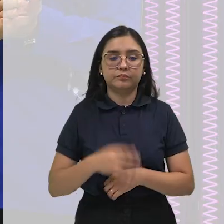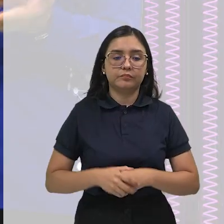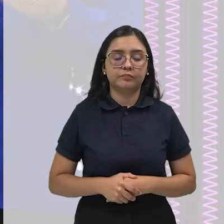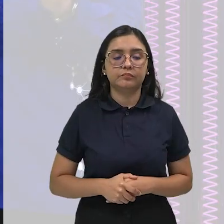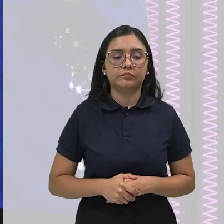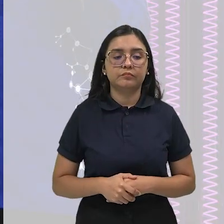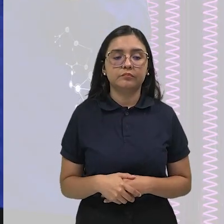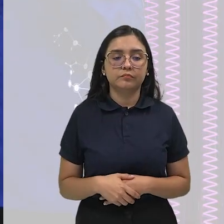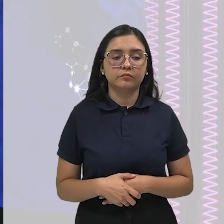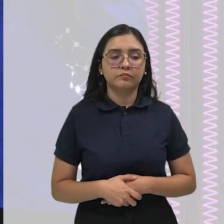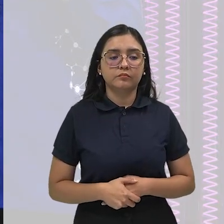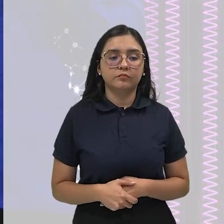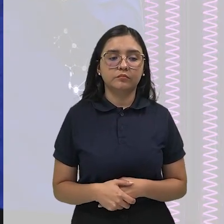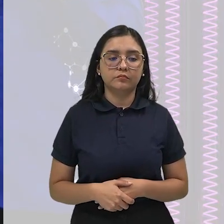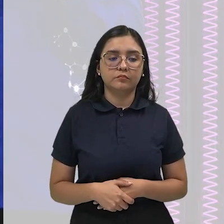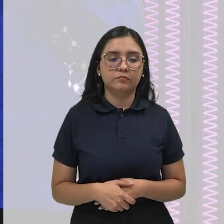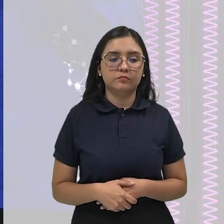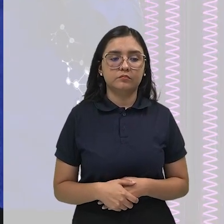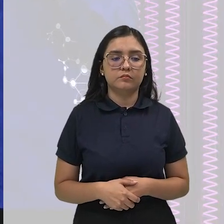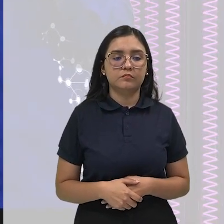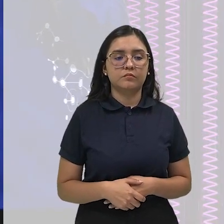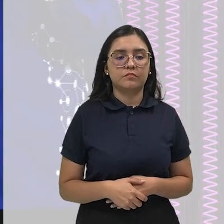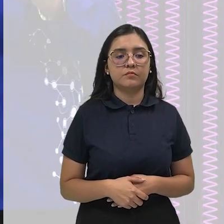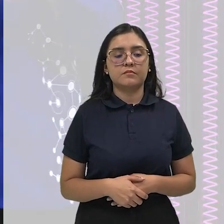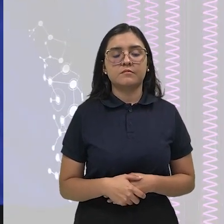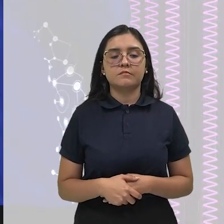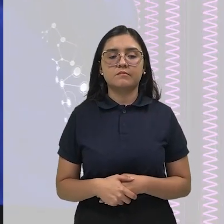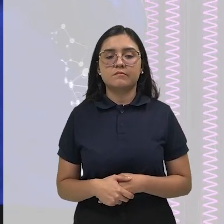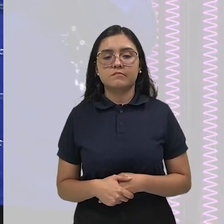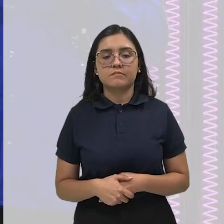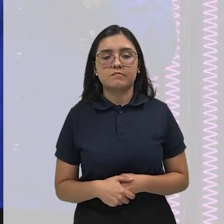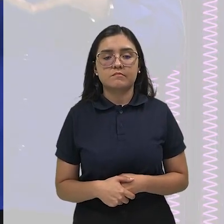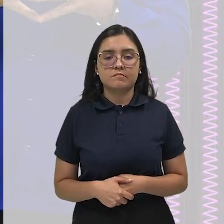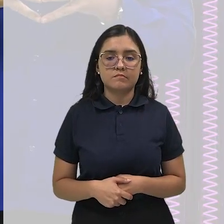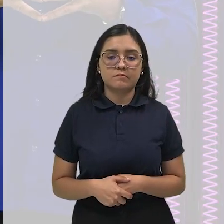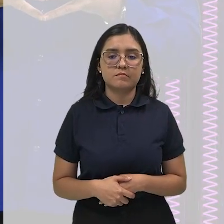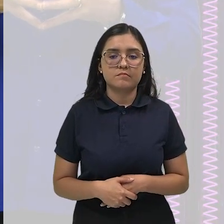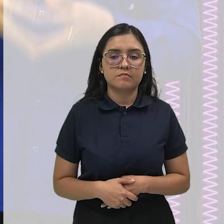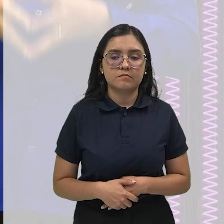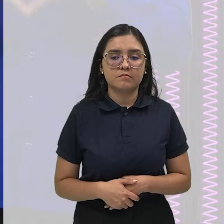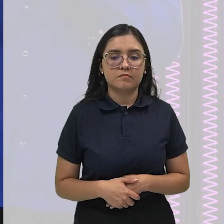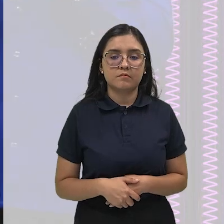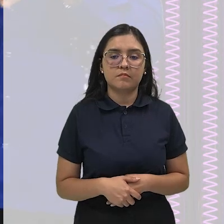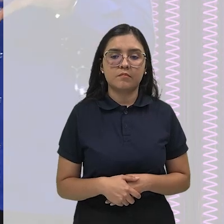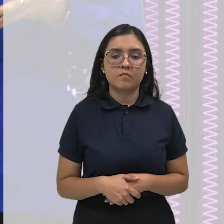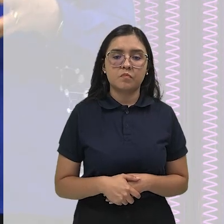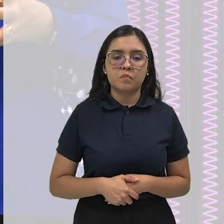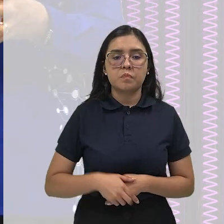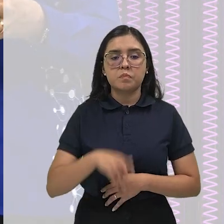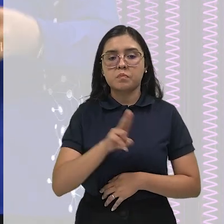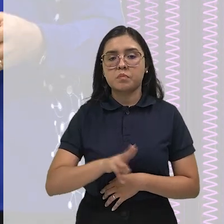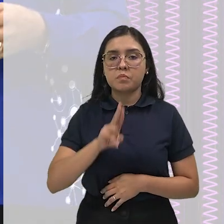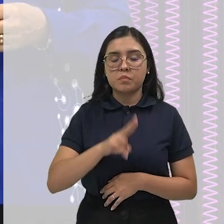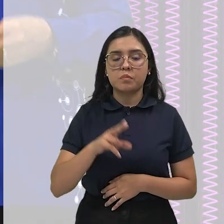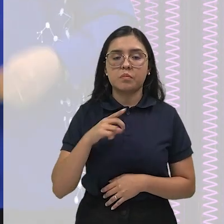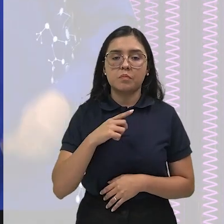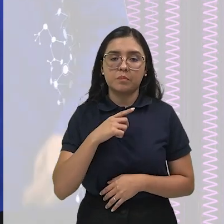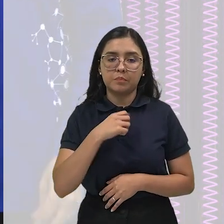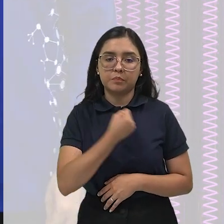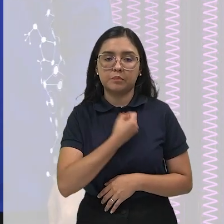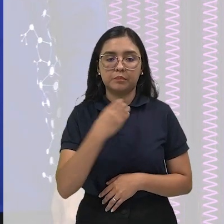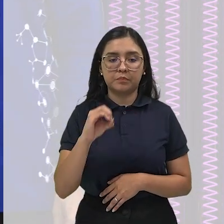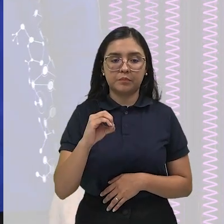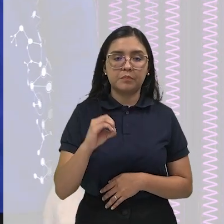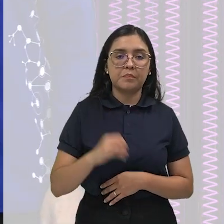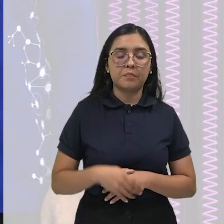Preenchendo a casa para não ficar sem nada, vírgula 222, preencheu com elemento neutro. Então,